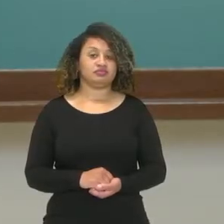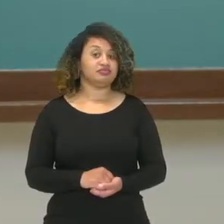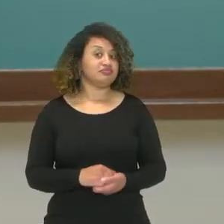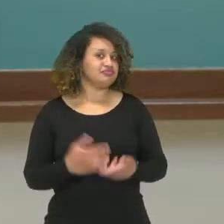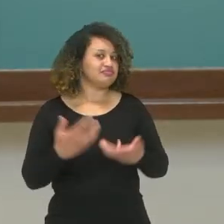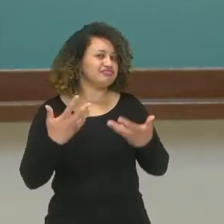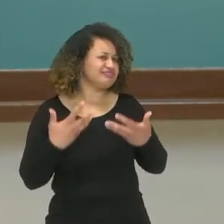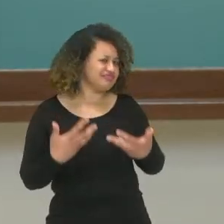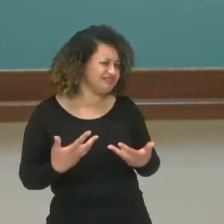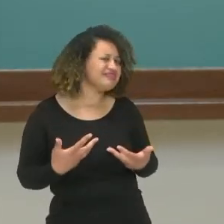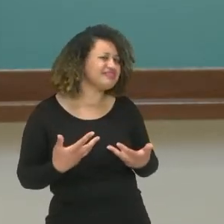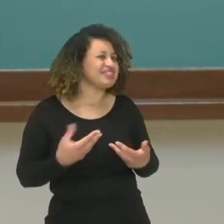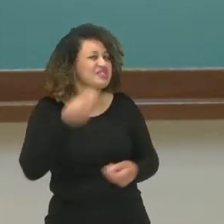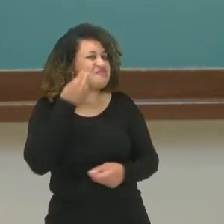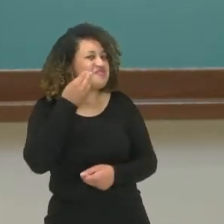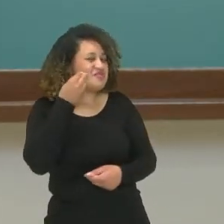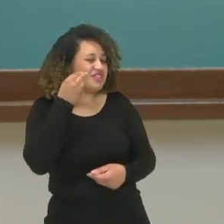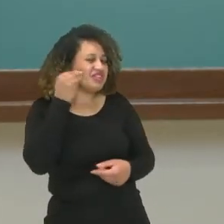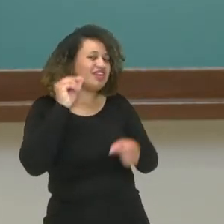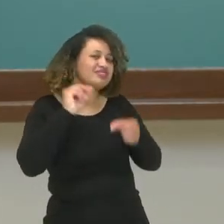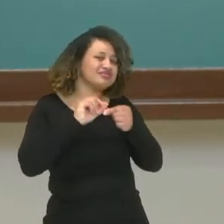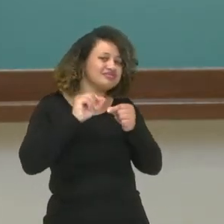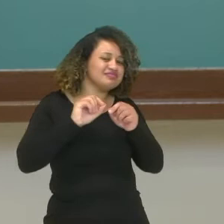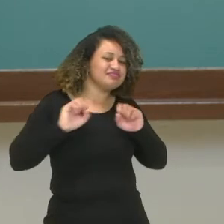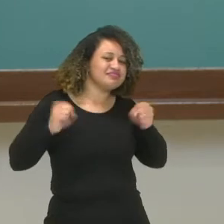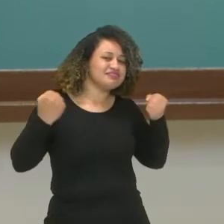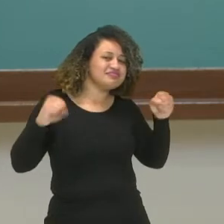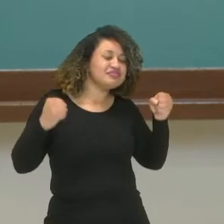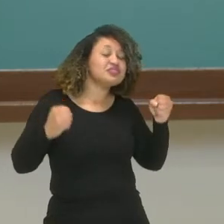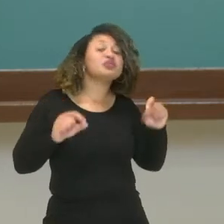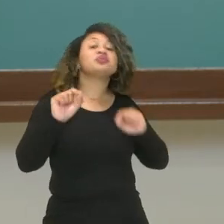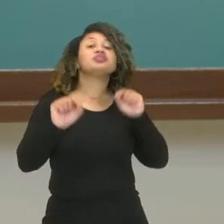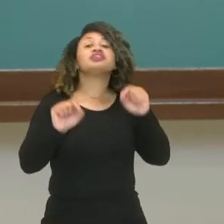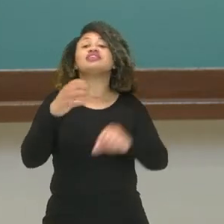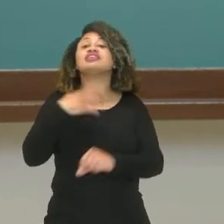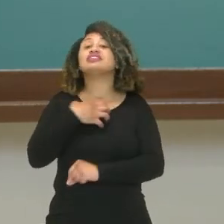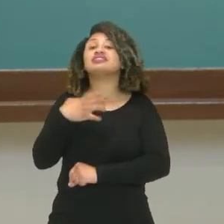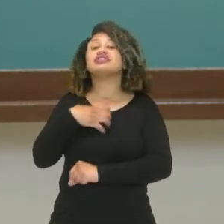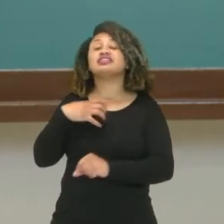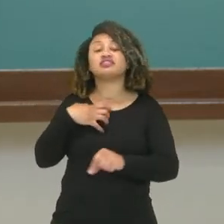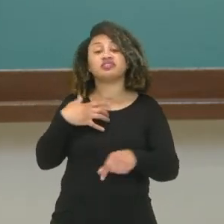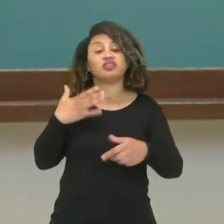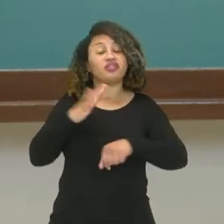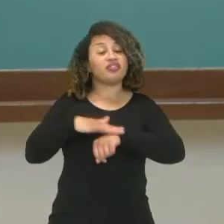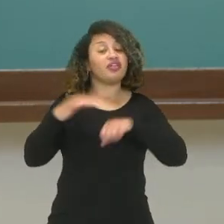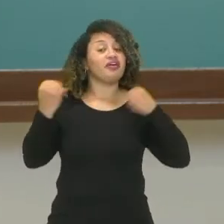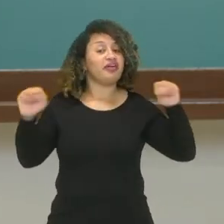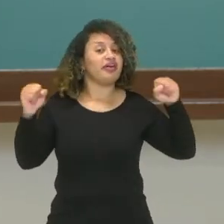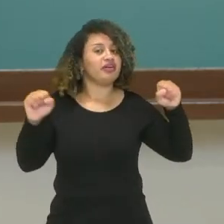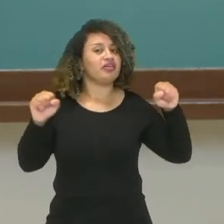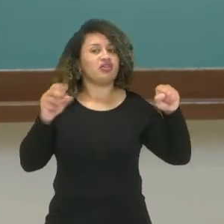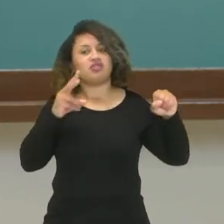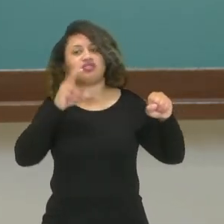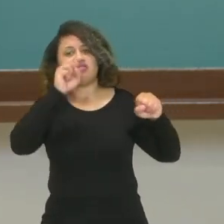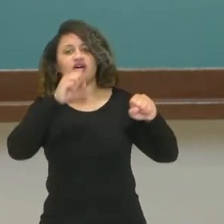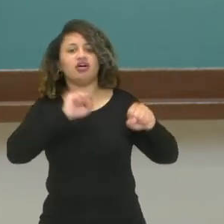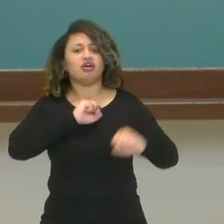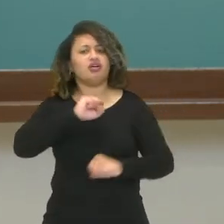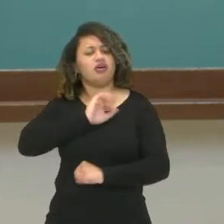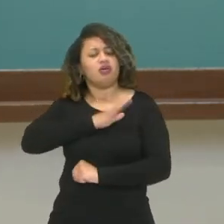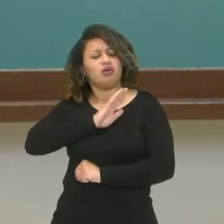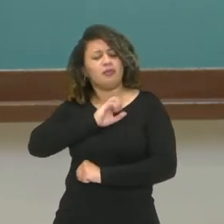pensaram? Tentaram fazer? O que vocês sentiram na realização do exercício? Alta intensidade, batimento